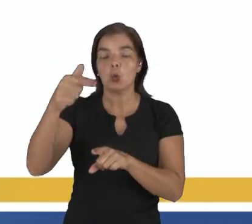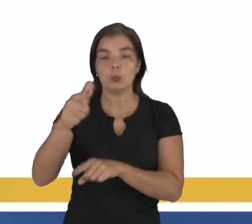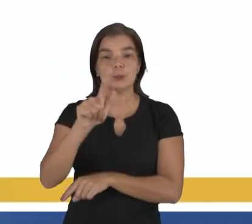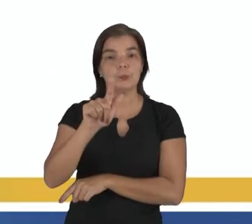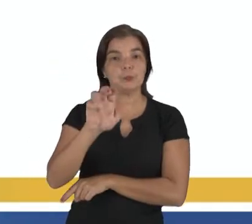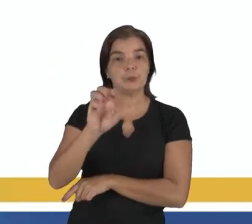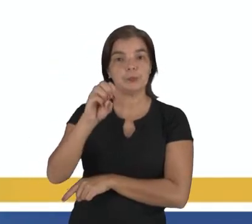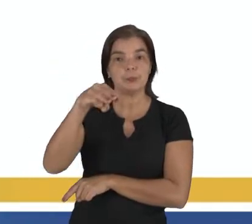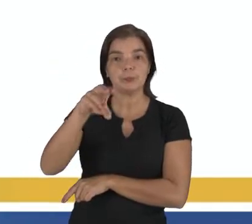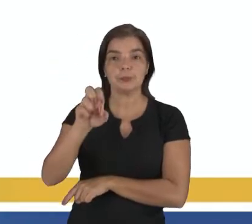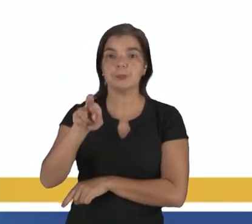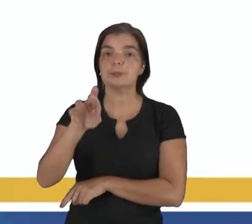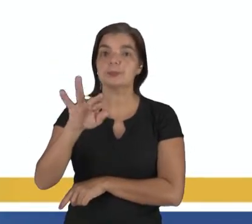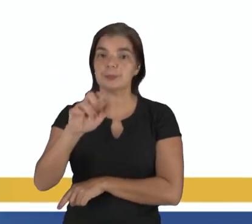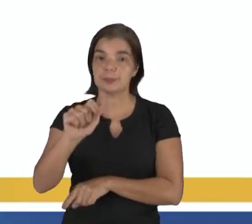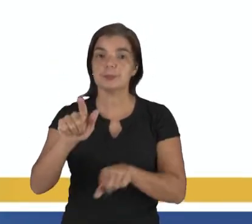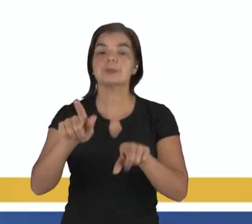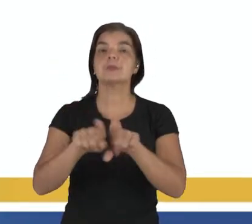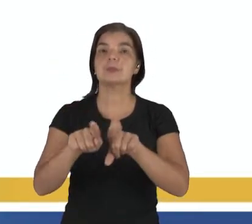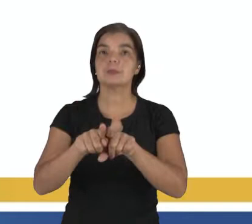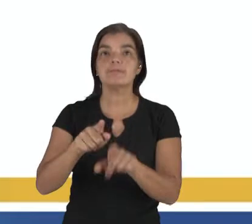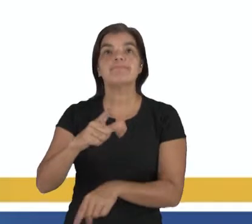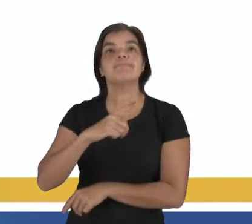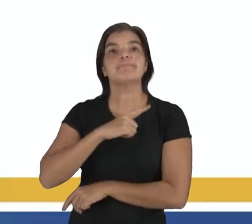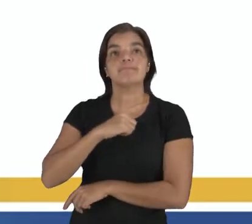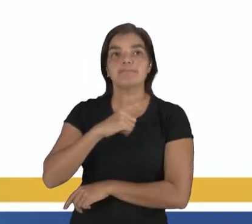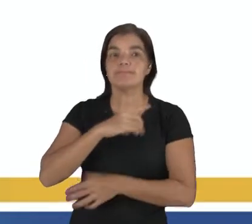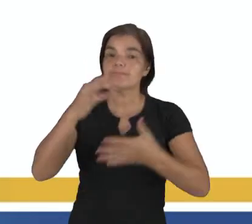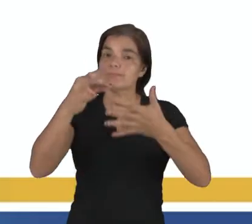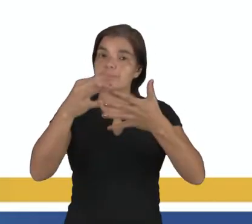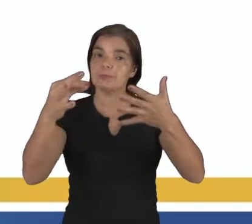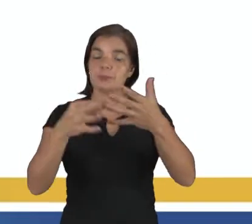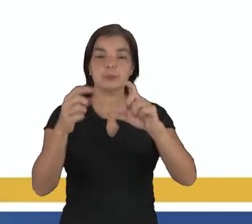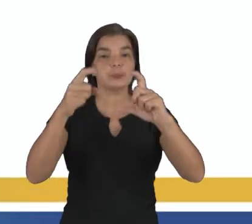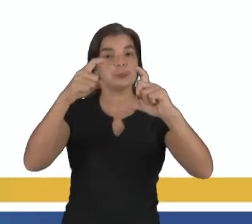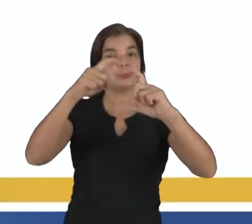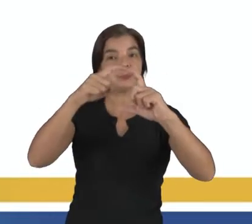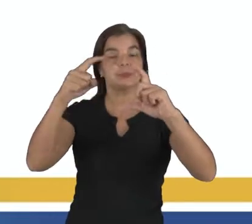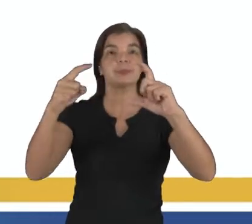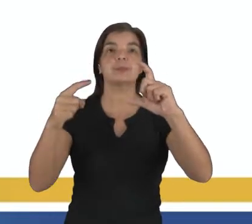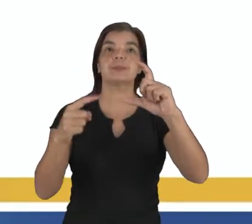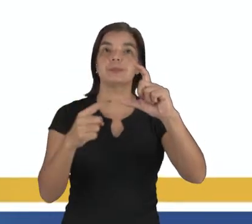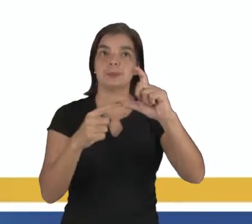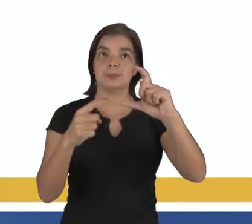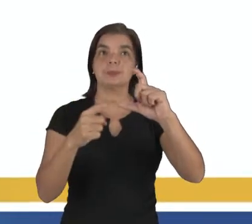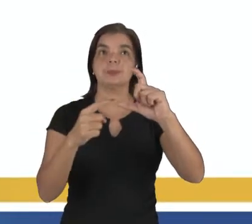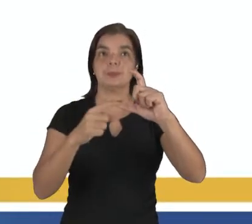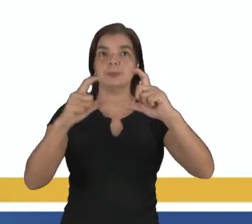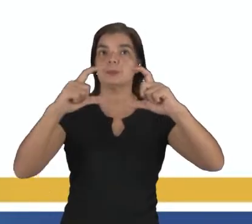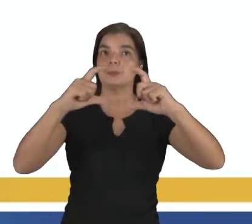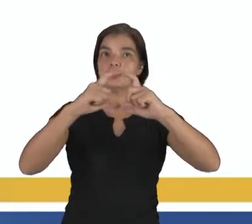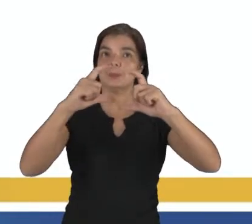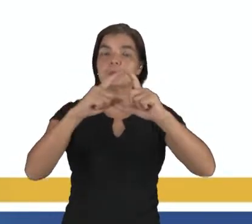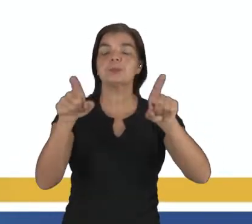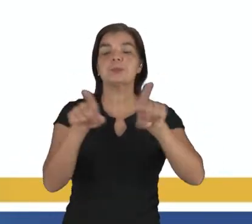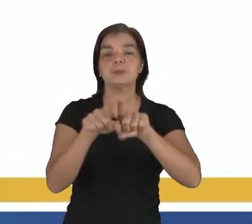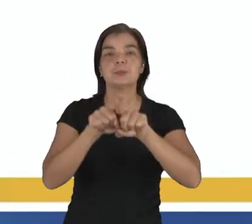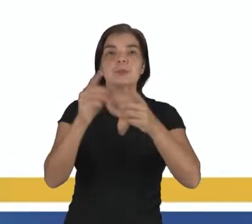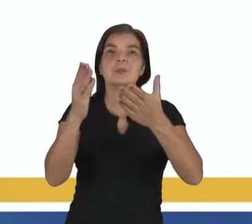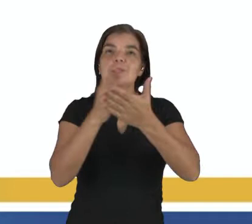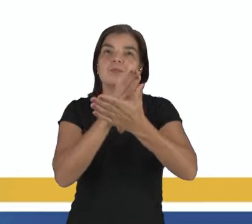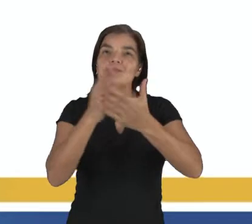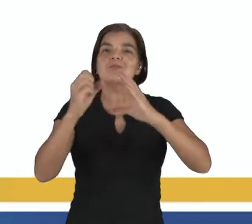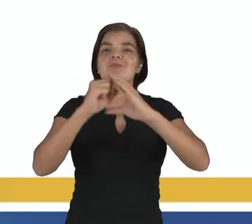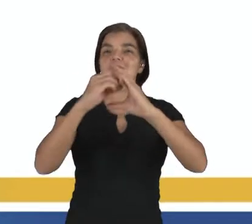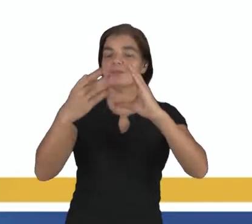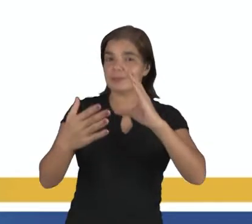outras formas geométricas, possui os seus elementos. A circunferência e o círculo também